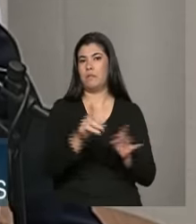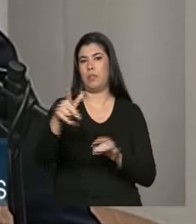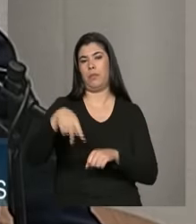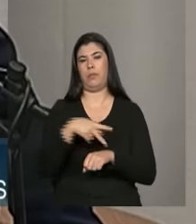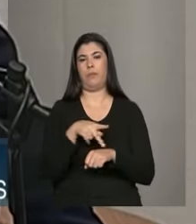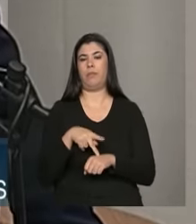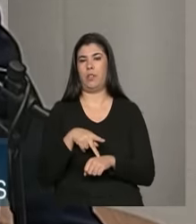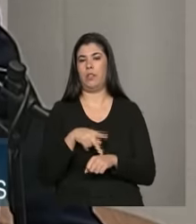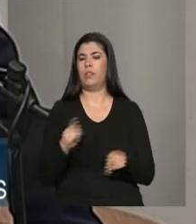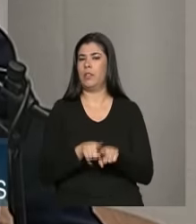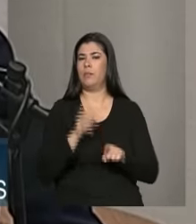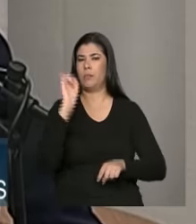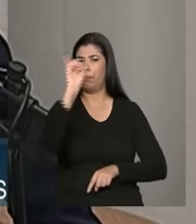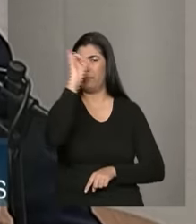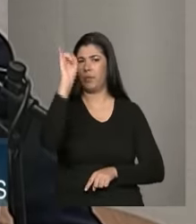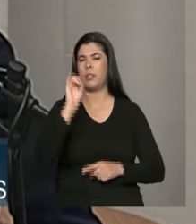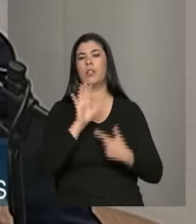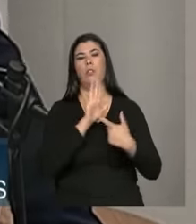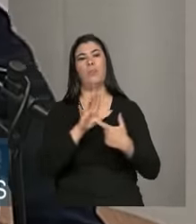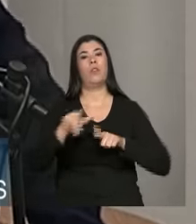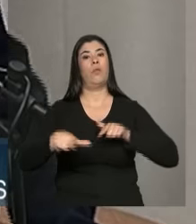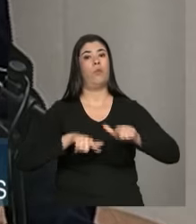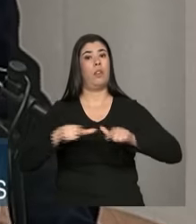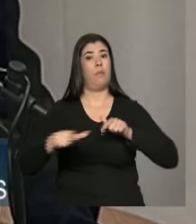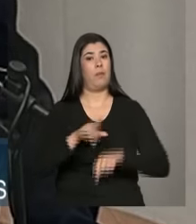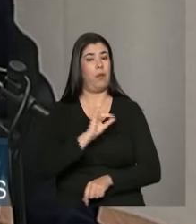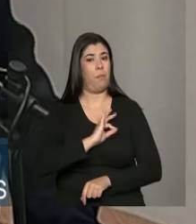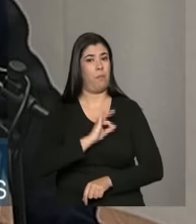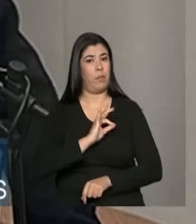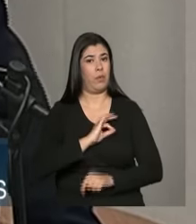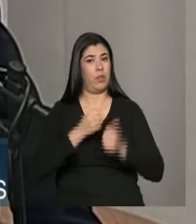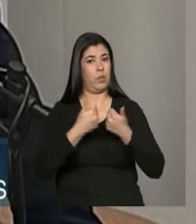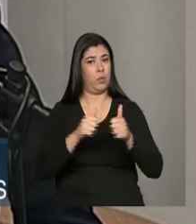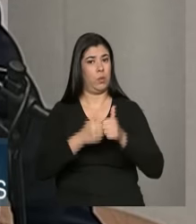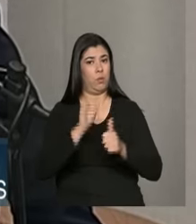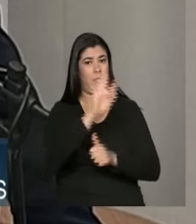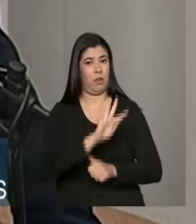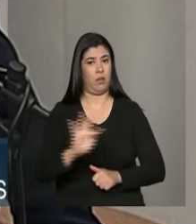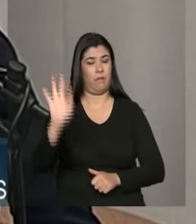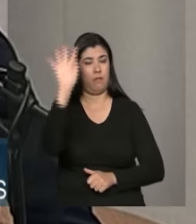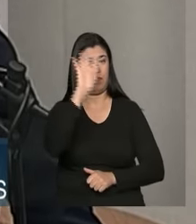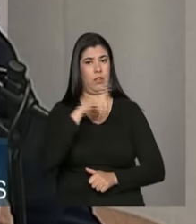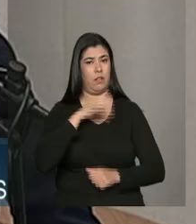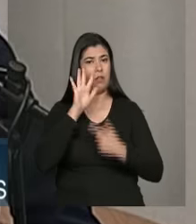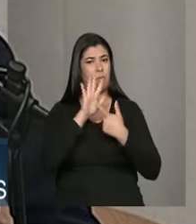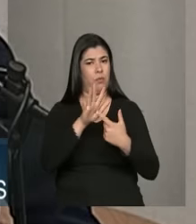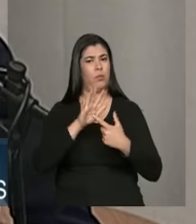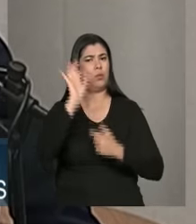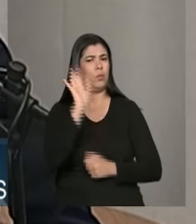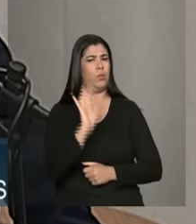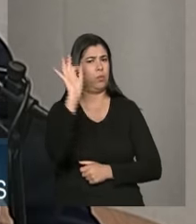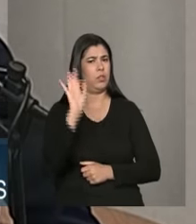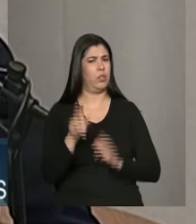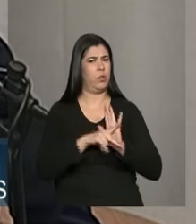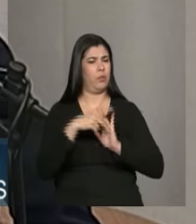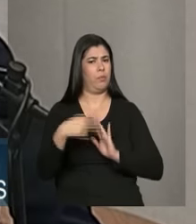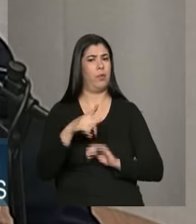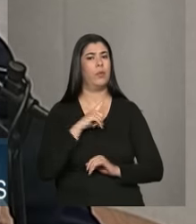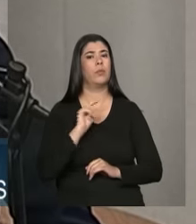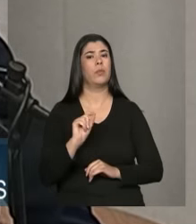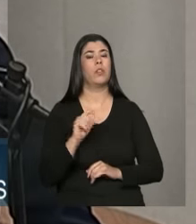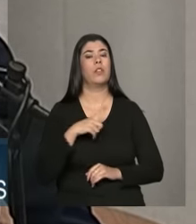trabalho que a polícia rodoviária federal faz a gente viu aqui nos na na na nas estatísticas demonstradas